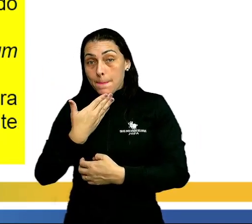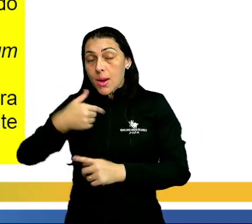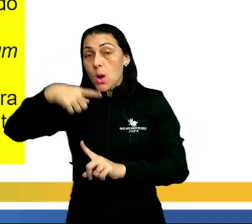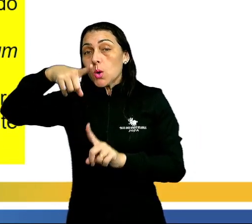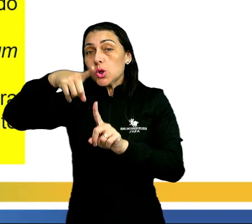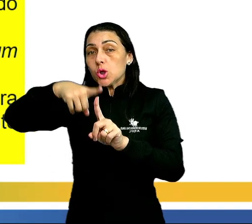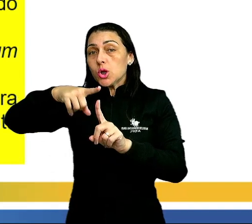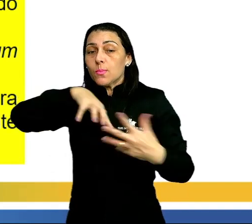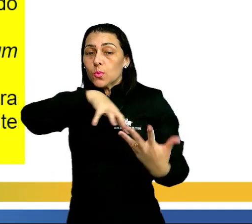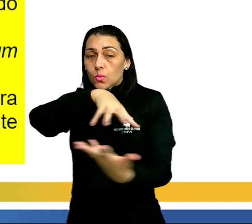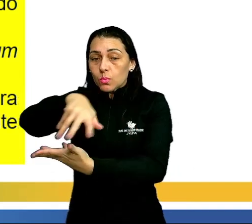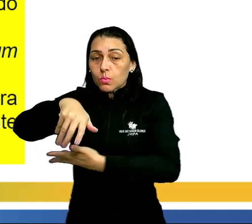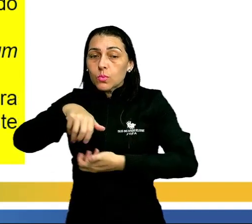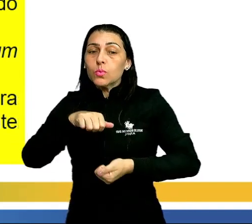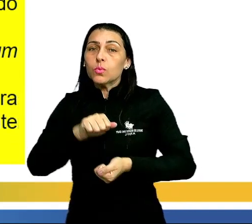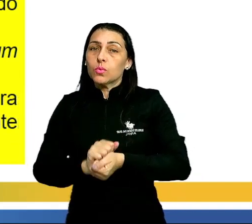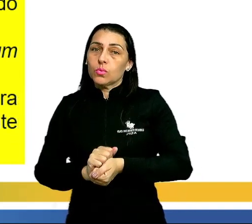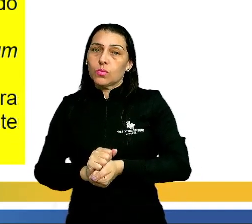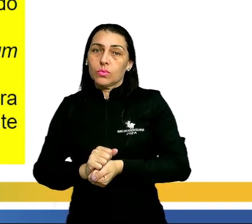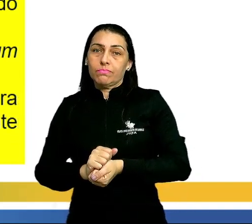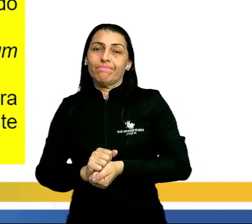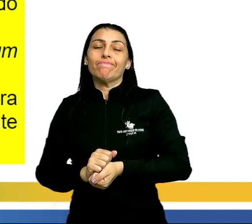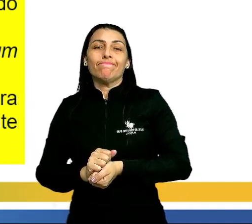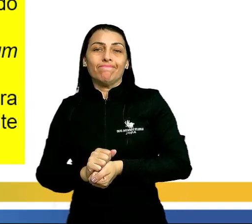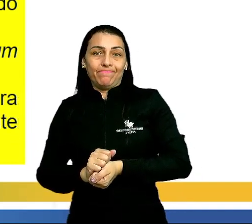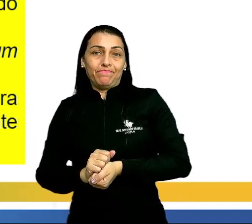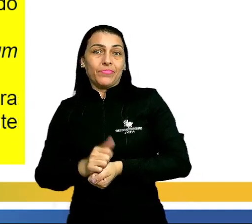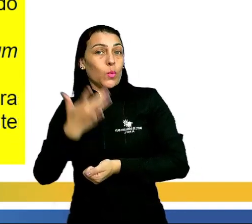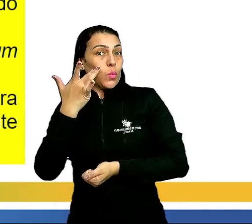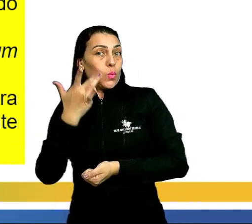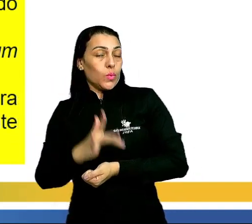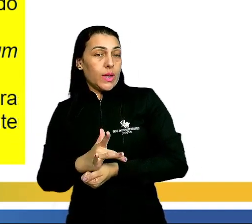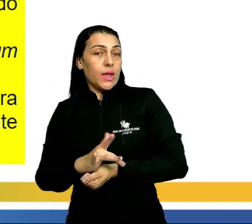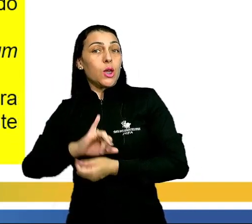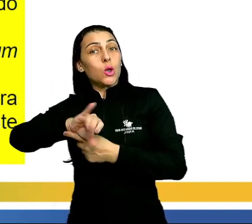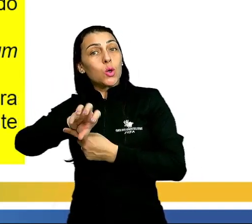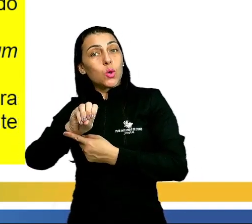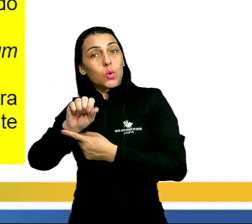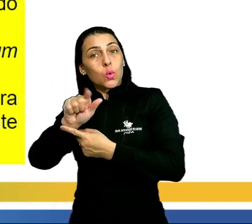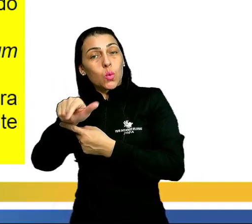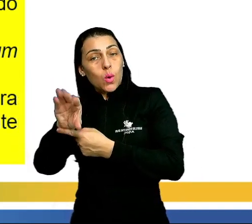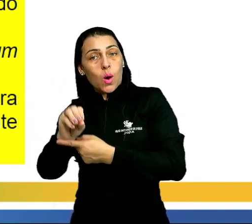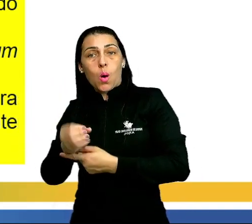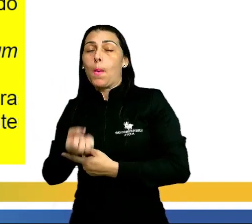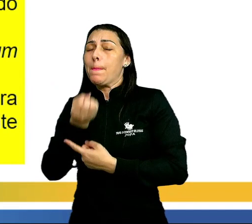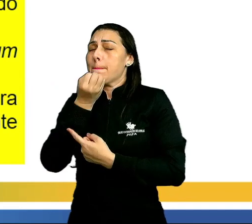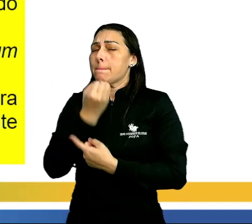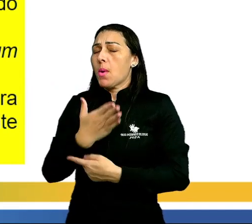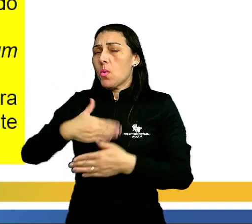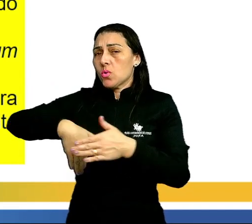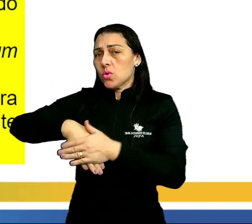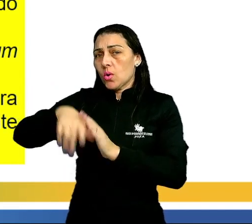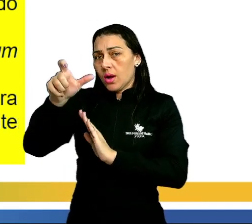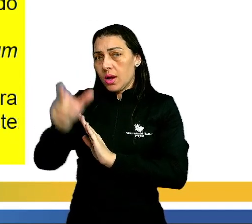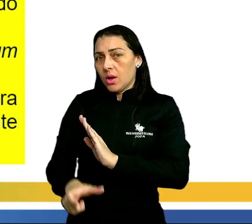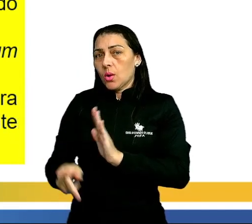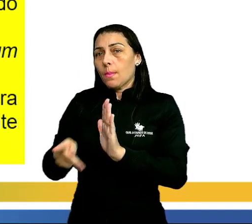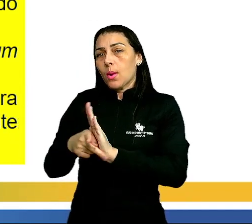sei se é, né? Mas, bom, o Barcelona é o melhor time do mundo e João será um ótimo jogador